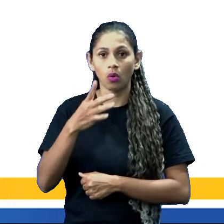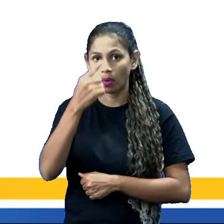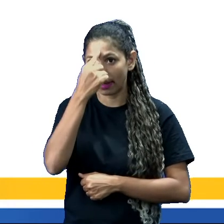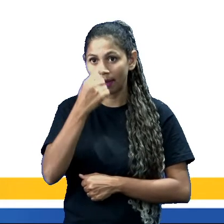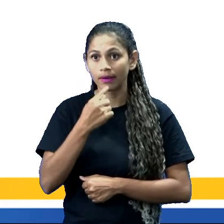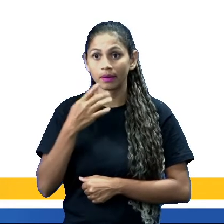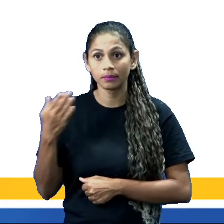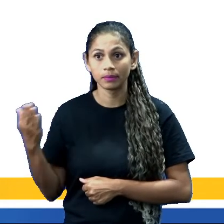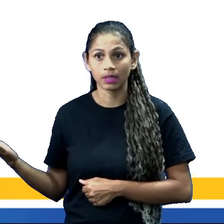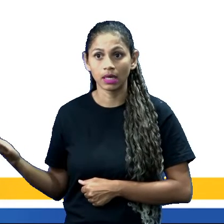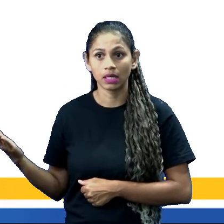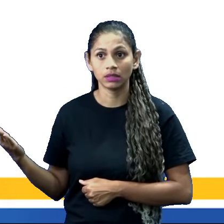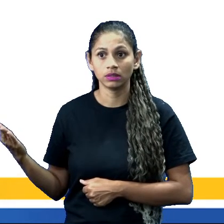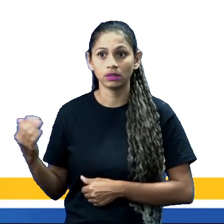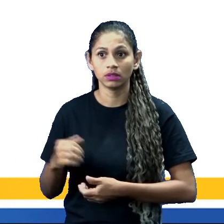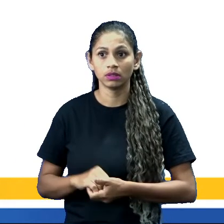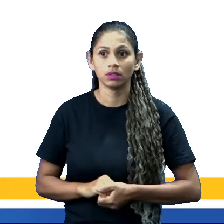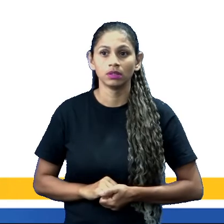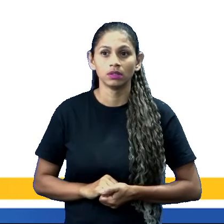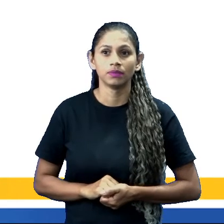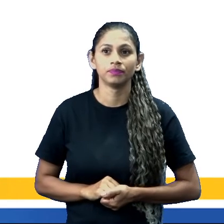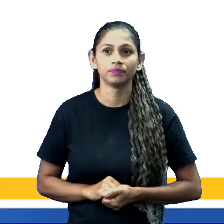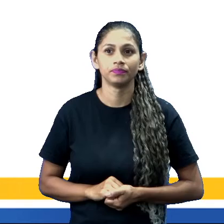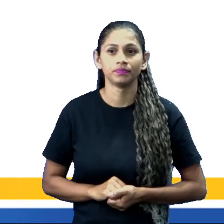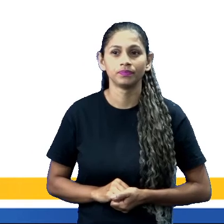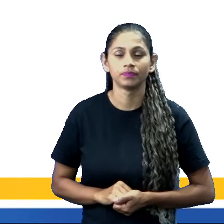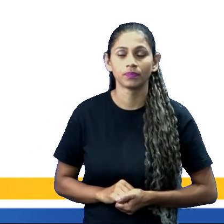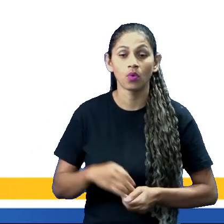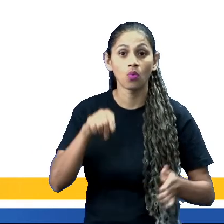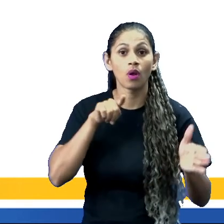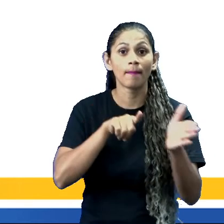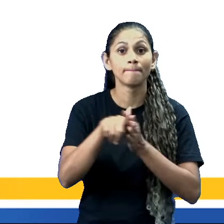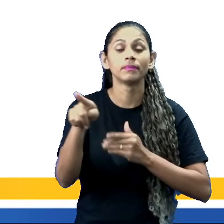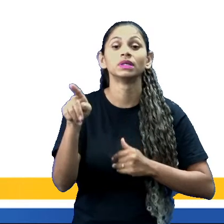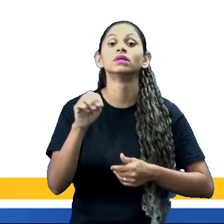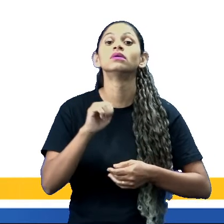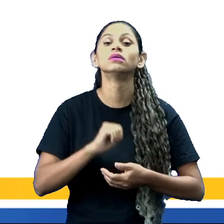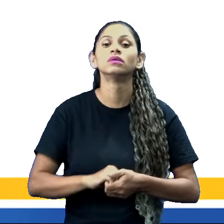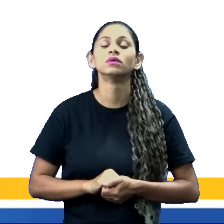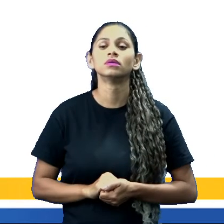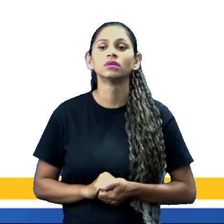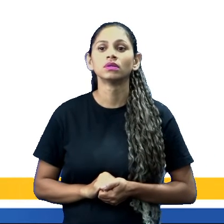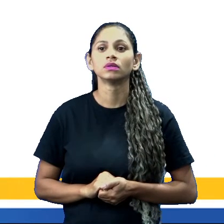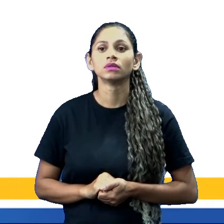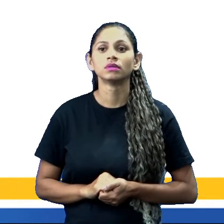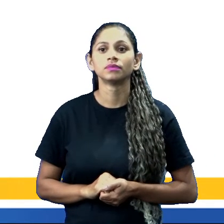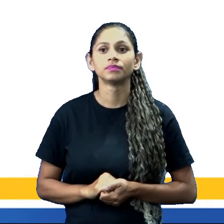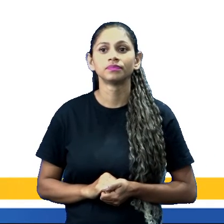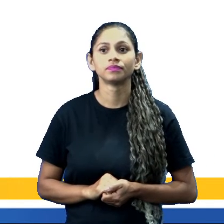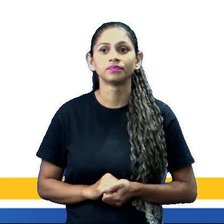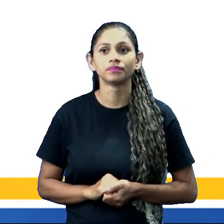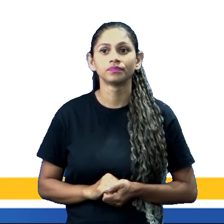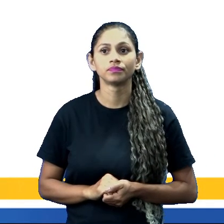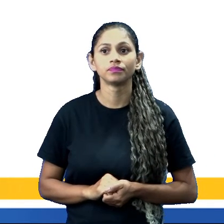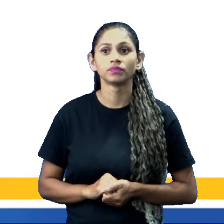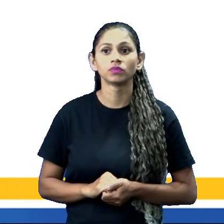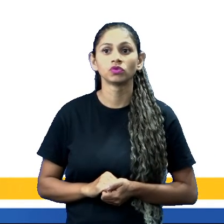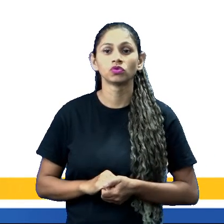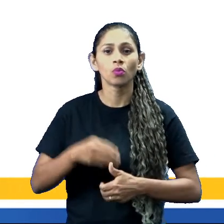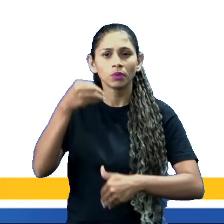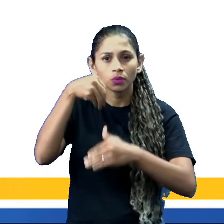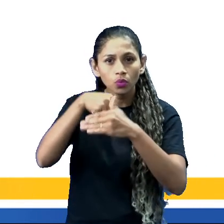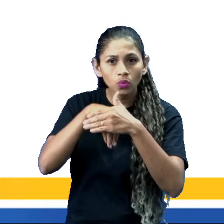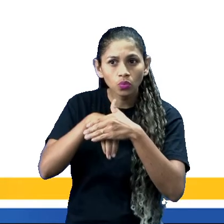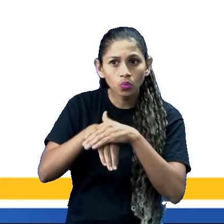os acidentes. Bora lá para uma questão de vestibular, que fala assim: sobre a estocagem